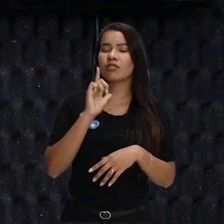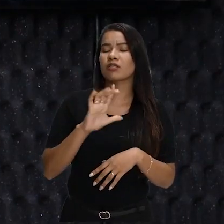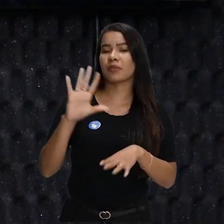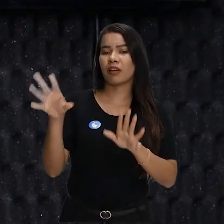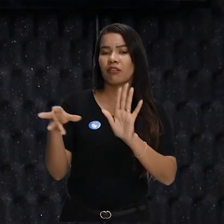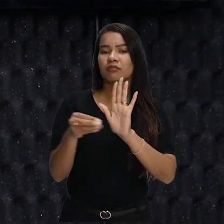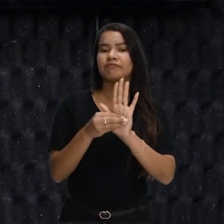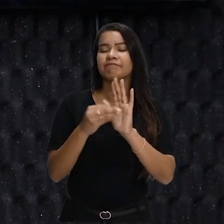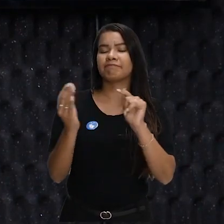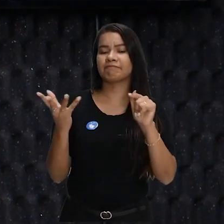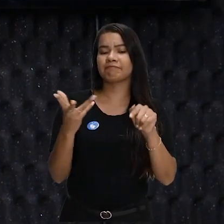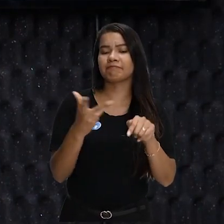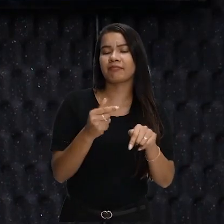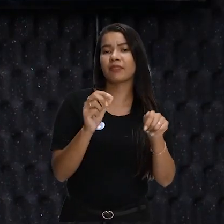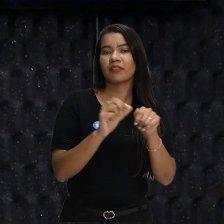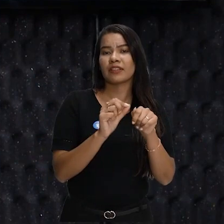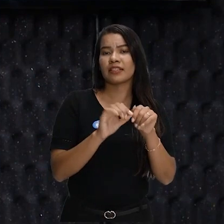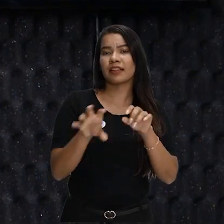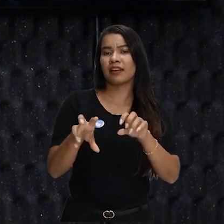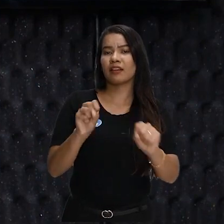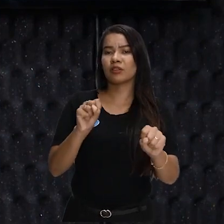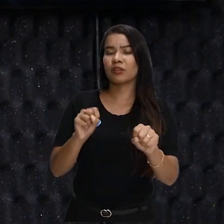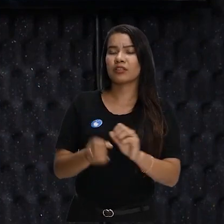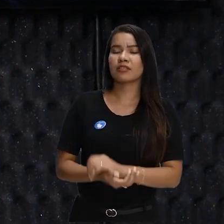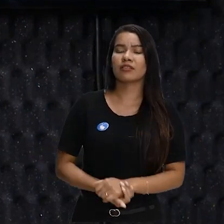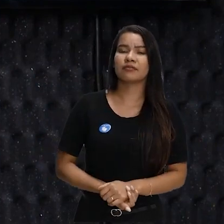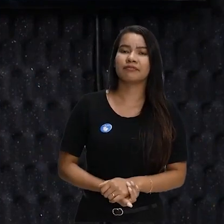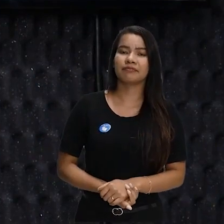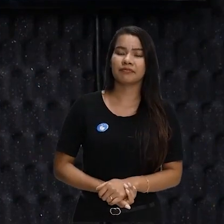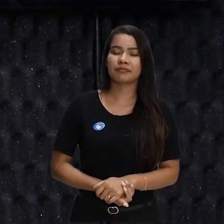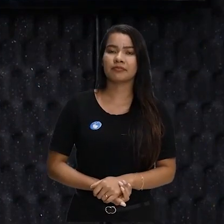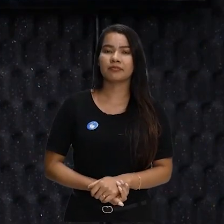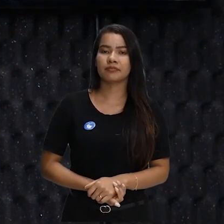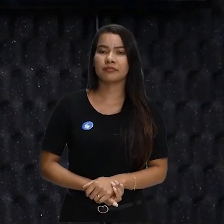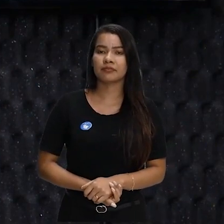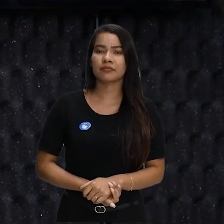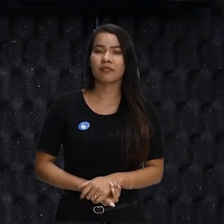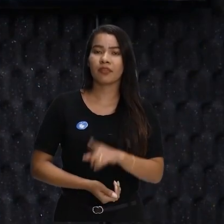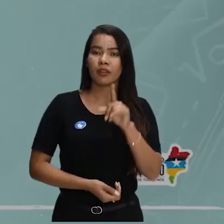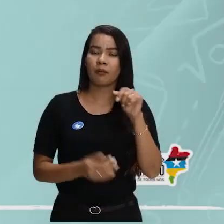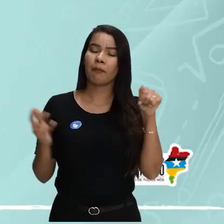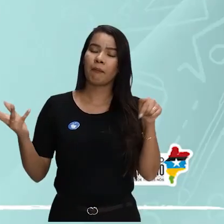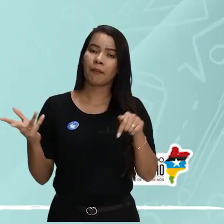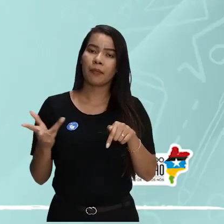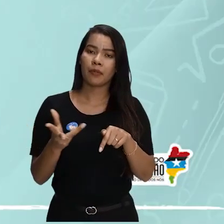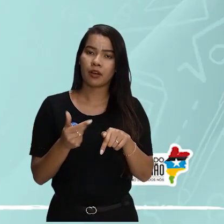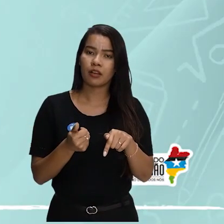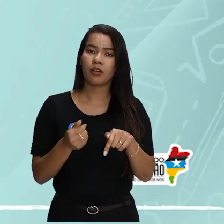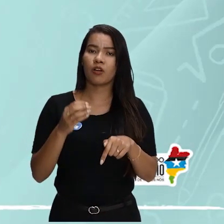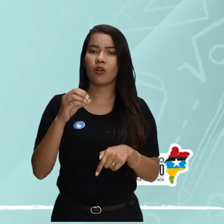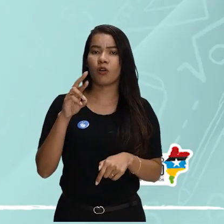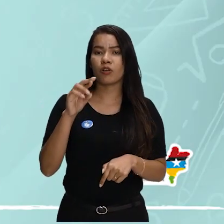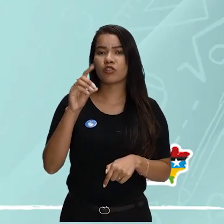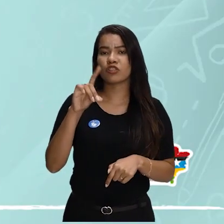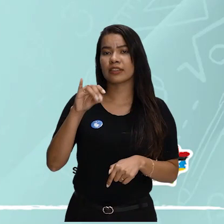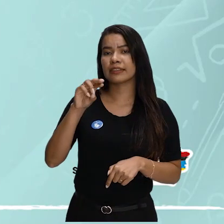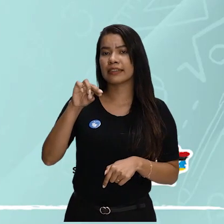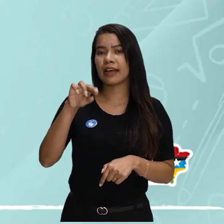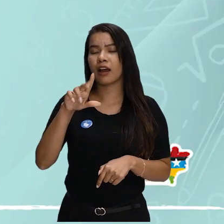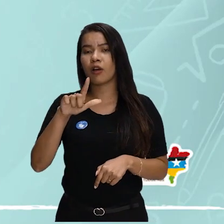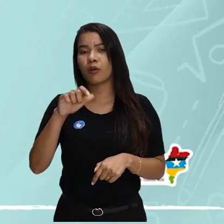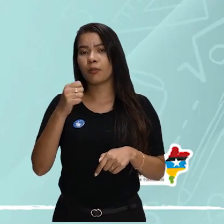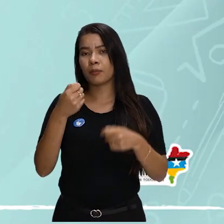uma graduação. Aí nesse tipo de variável é uma qualidade ordinal, você pode